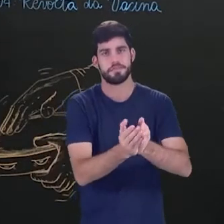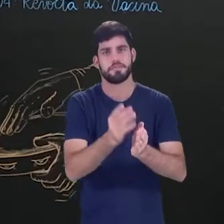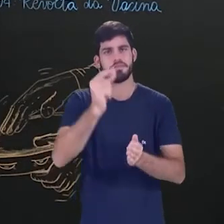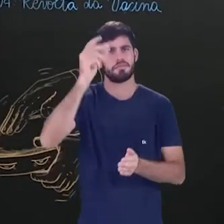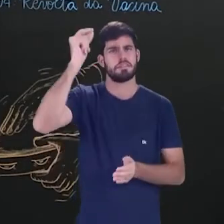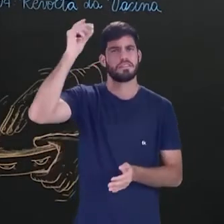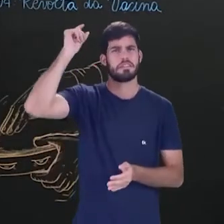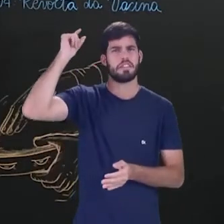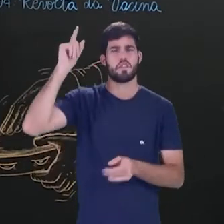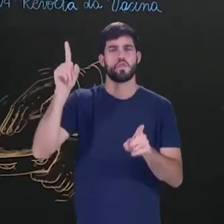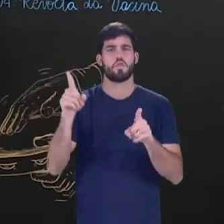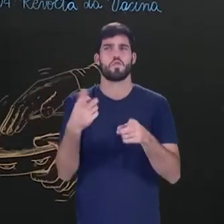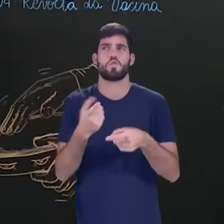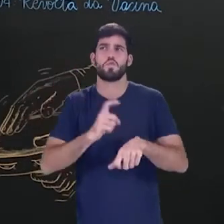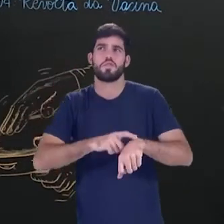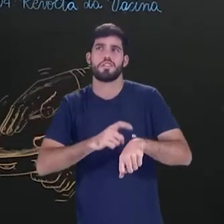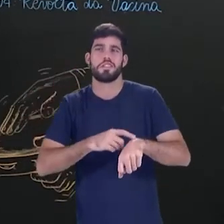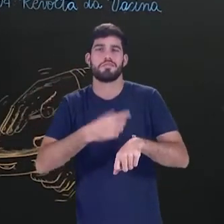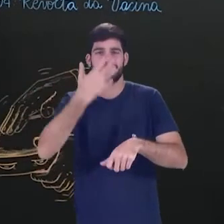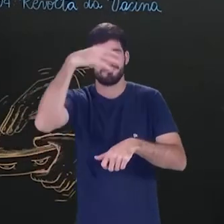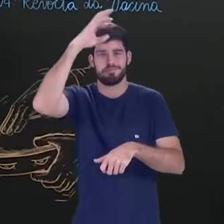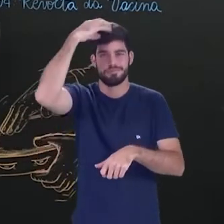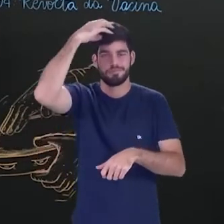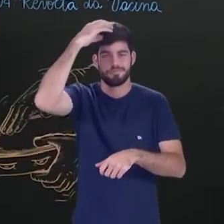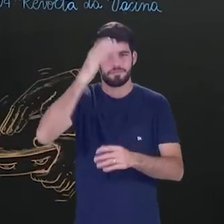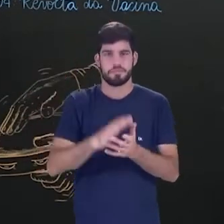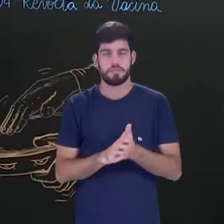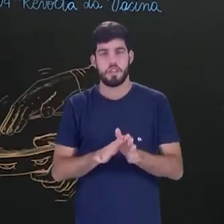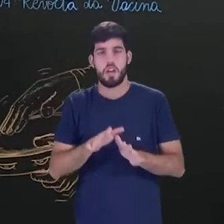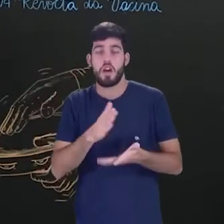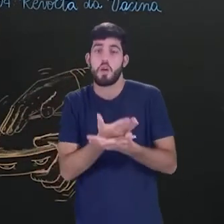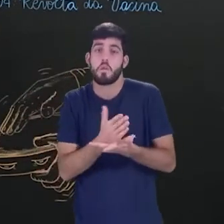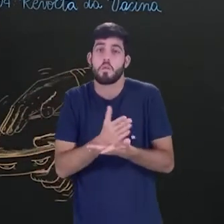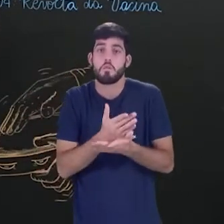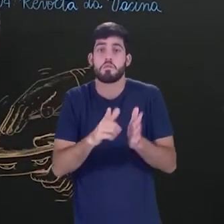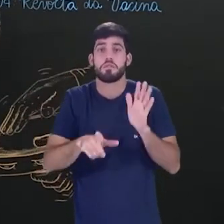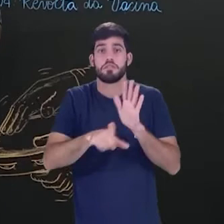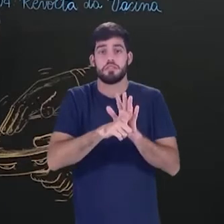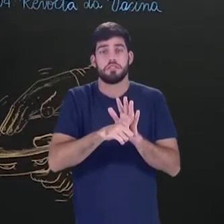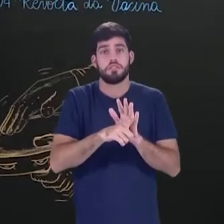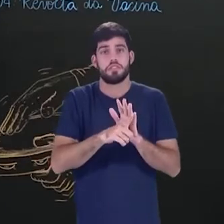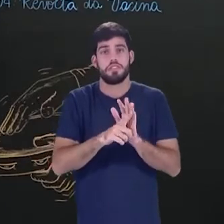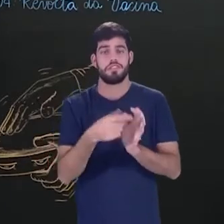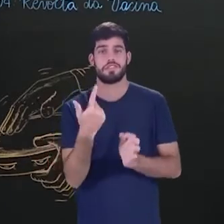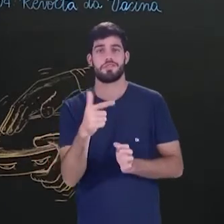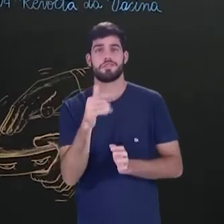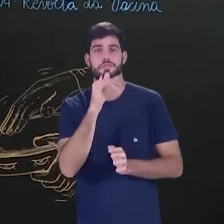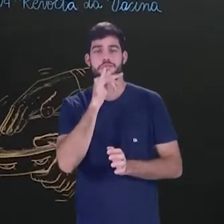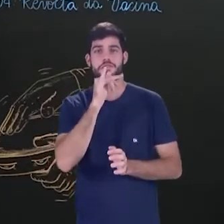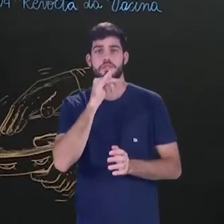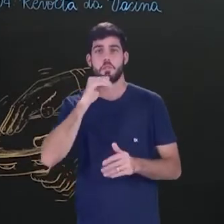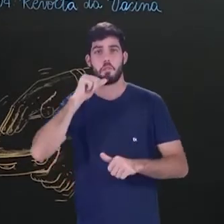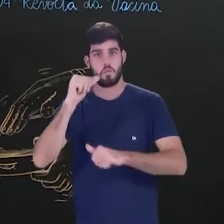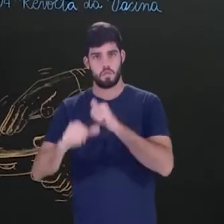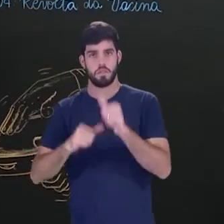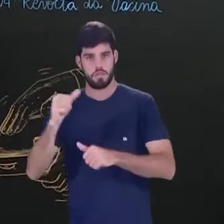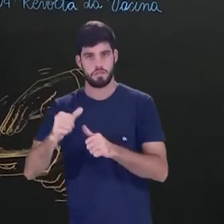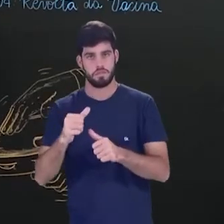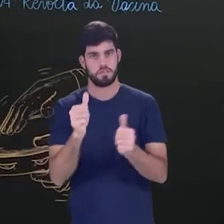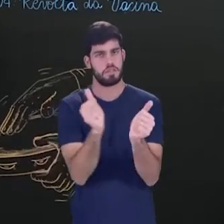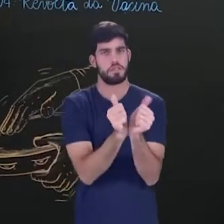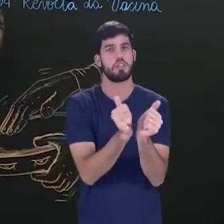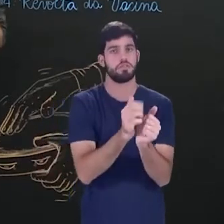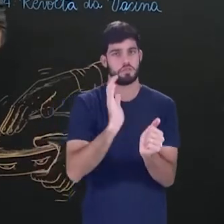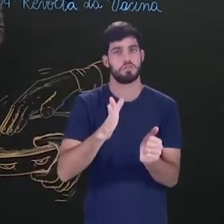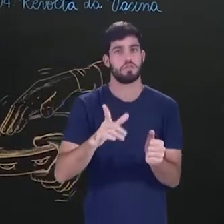da época do Império, e algumas das leis que regiam a Marinha, elas não tinham sido atualizadas. A escravidão já tinha acabado